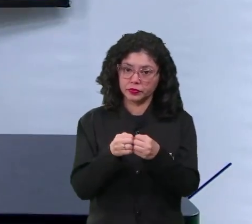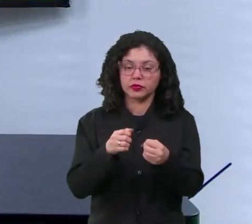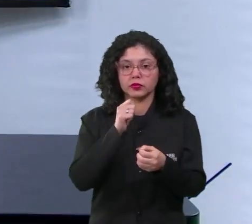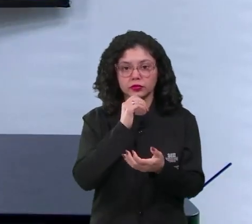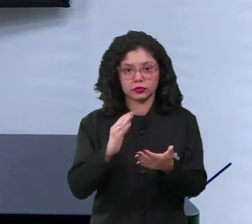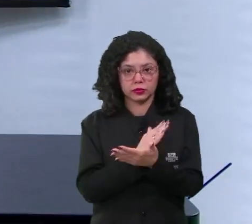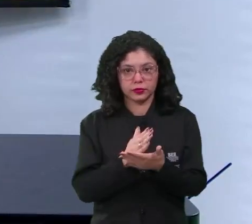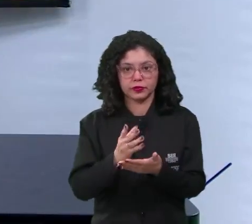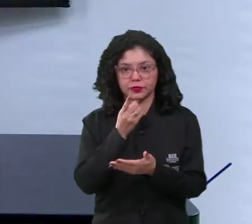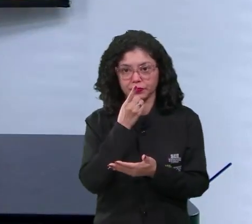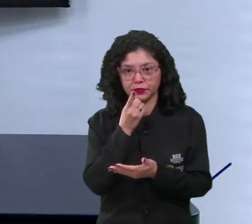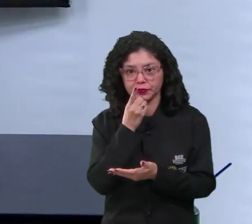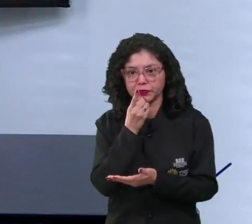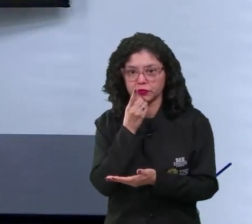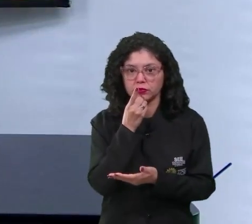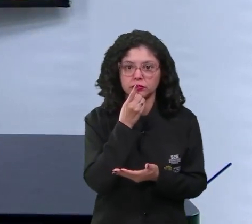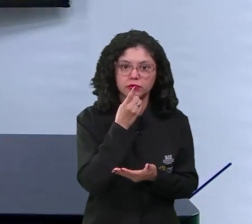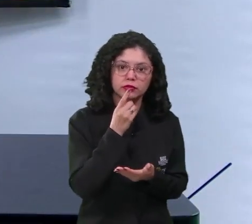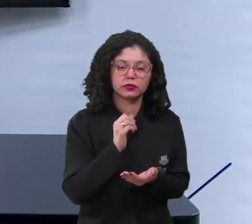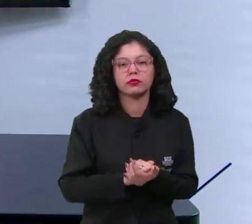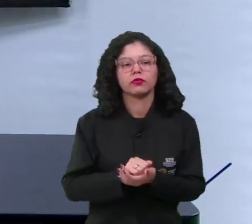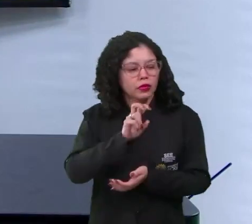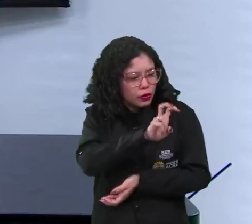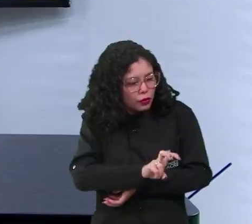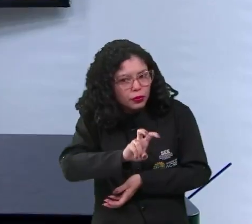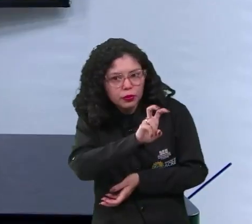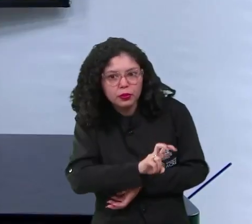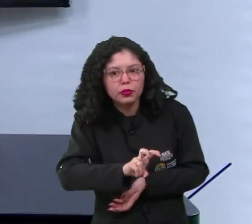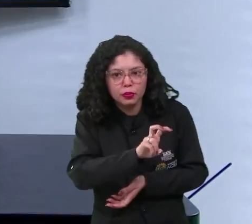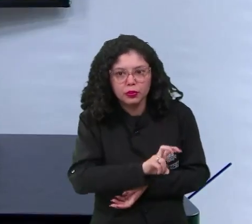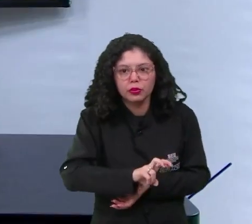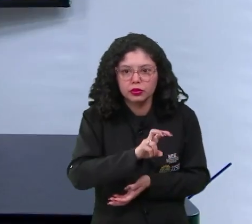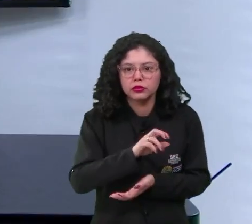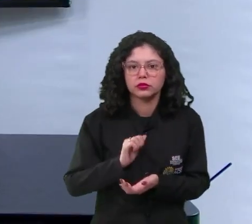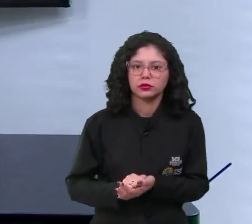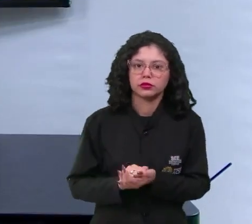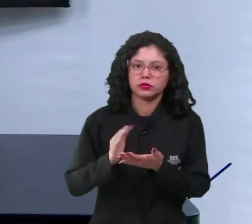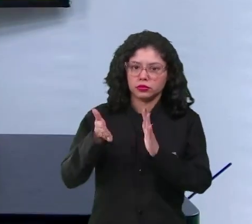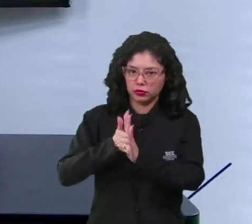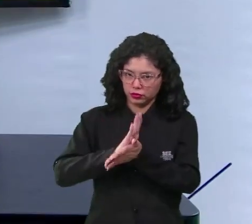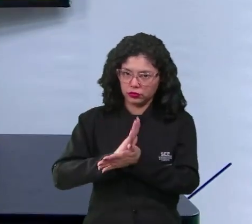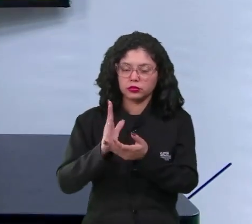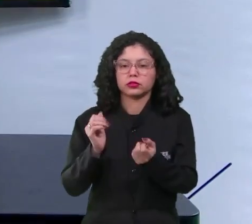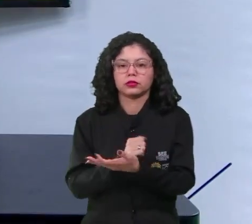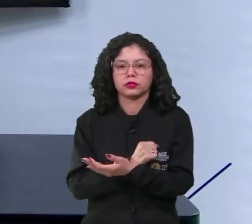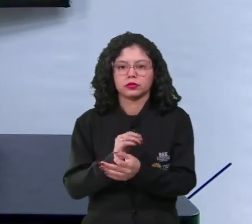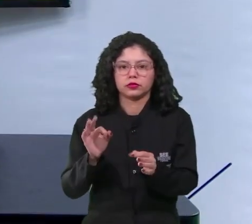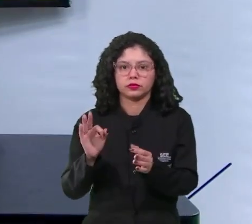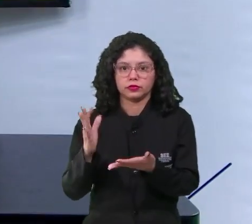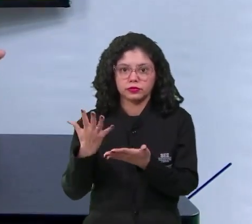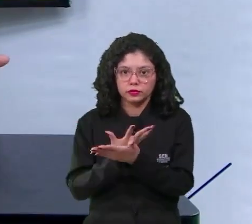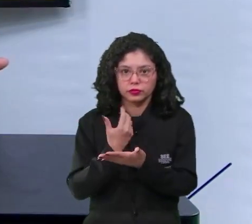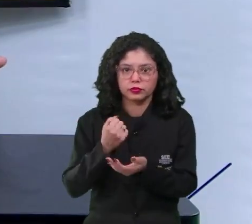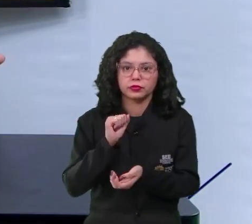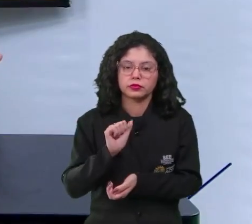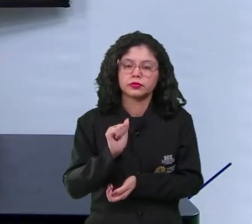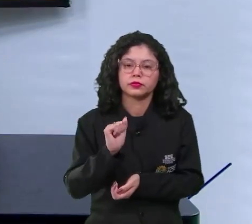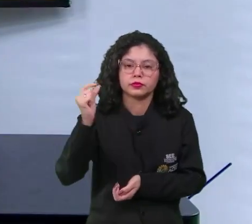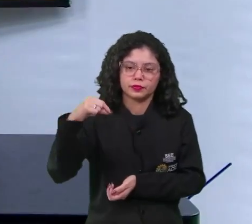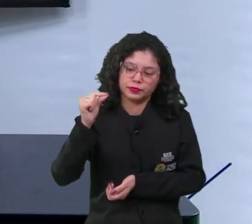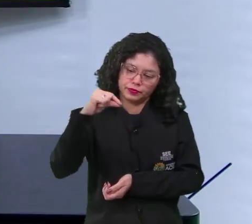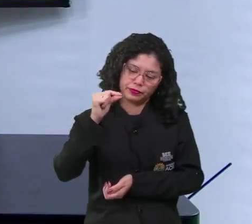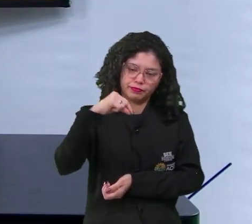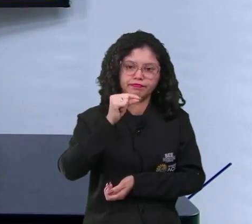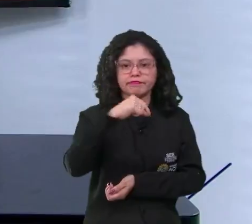alguém nesses dias estava colocando um veneno que vai matando ou vai tirando o espaço das abelhas. E